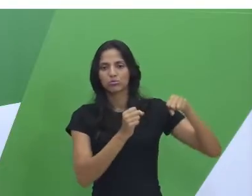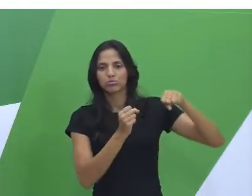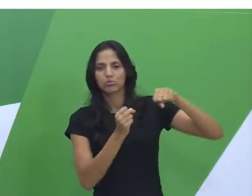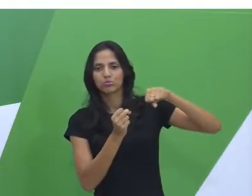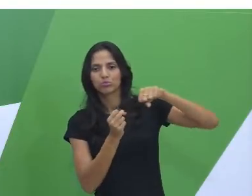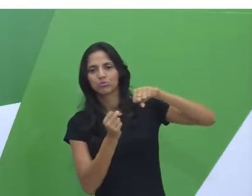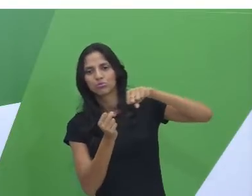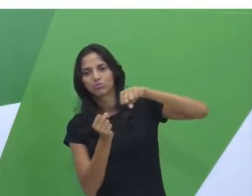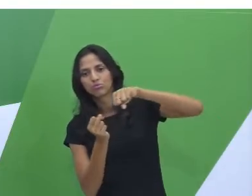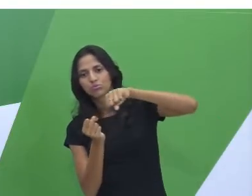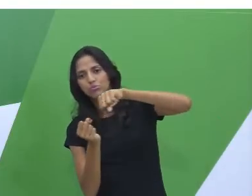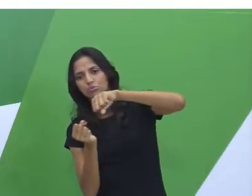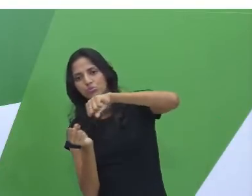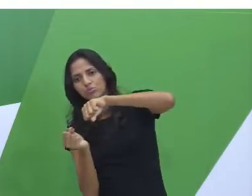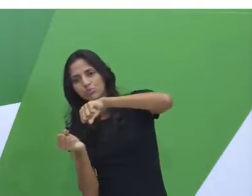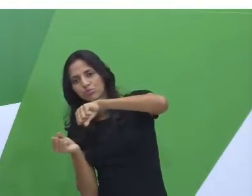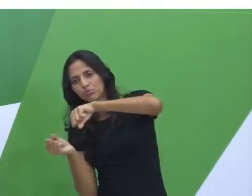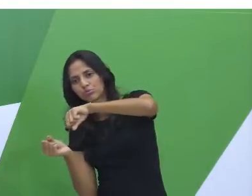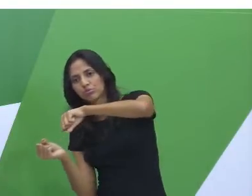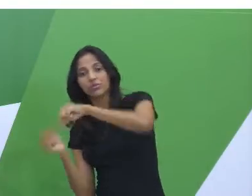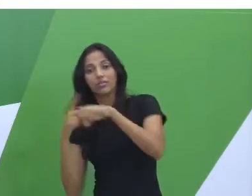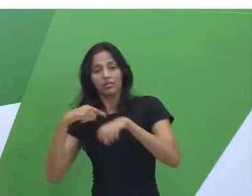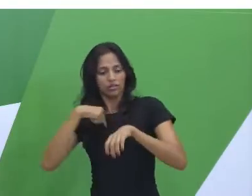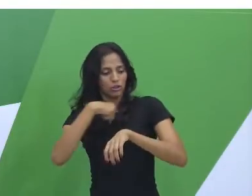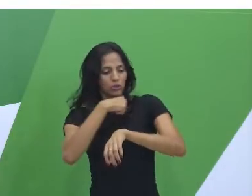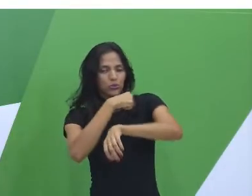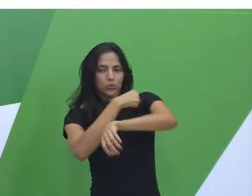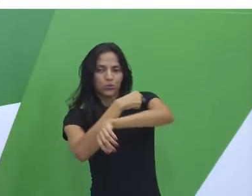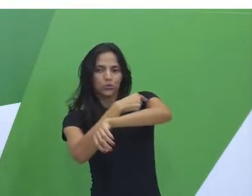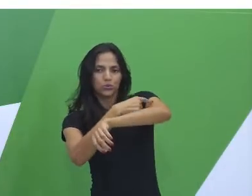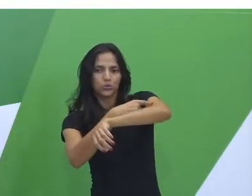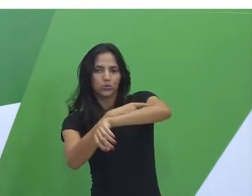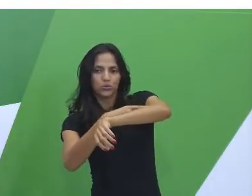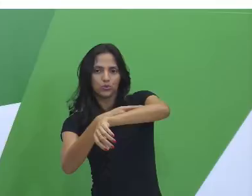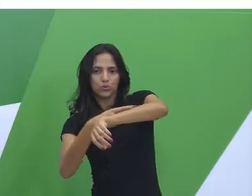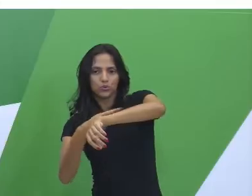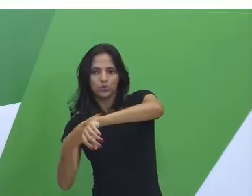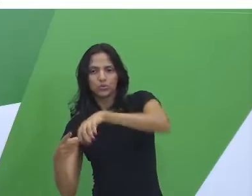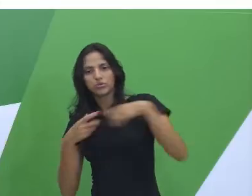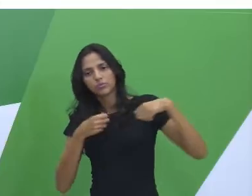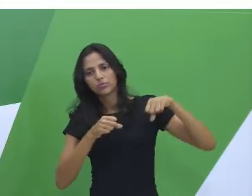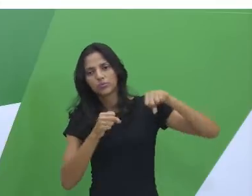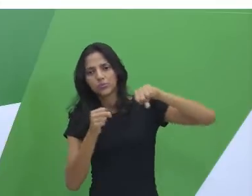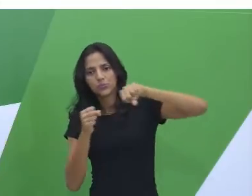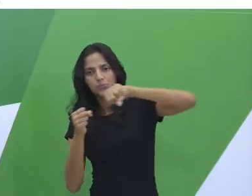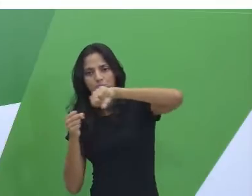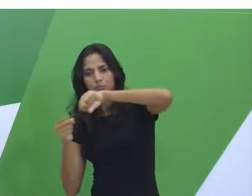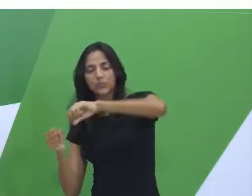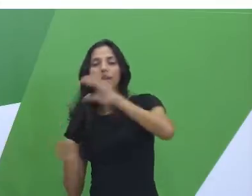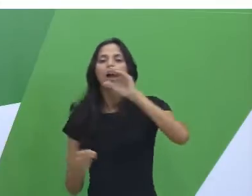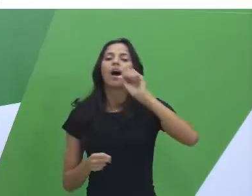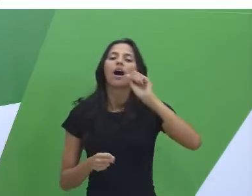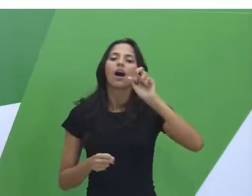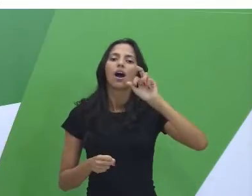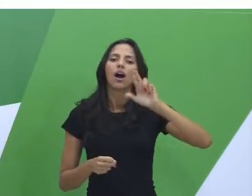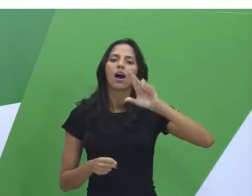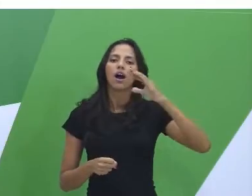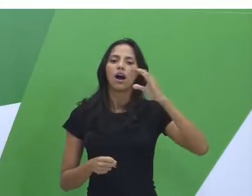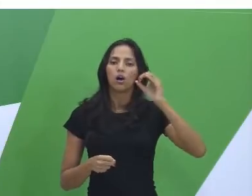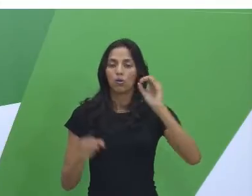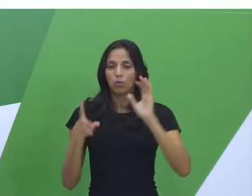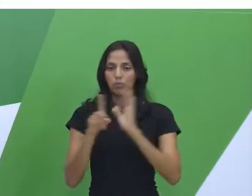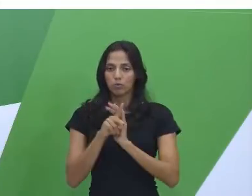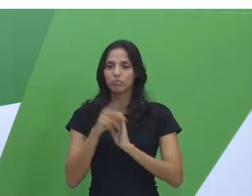vendo corridas, os caras lá estão utilizando um conhecimento de arco. E por